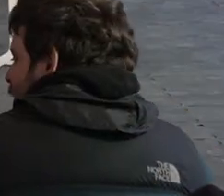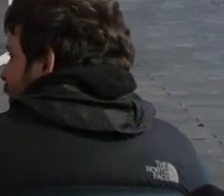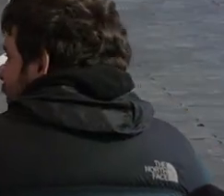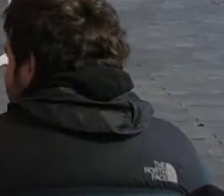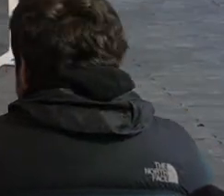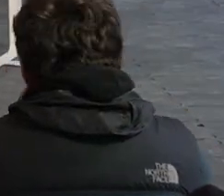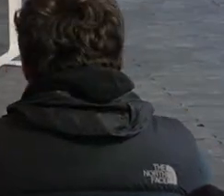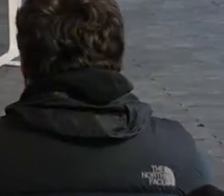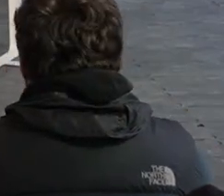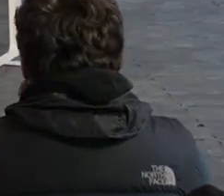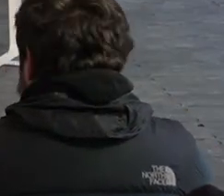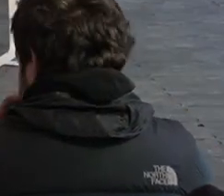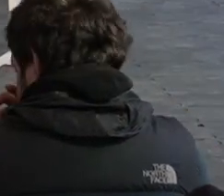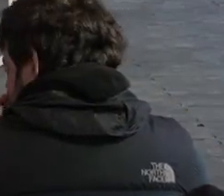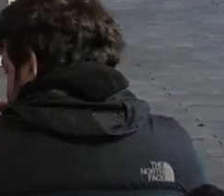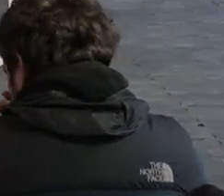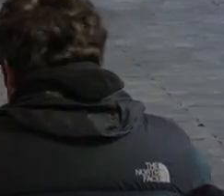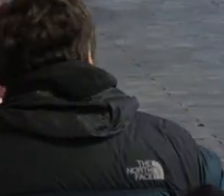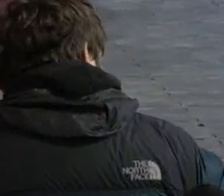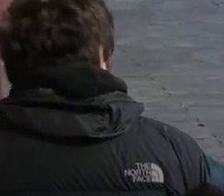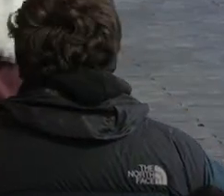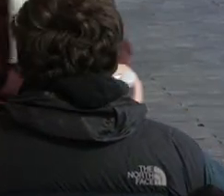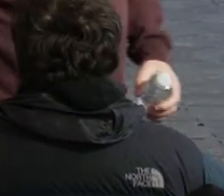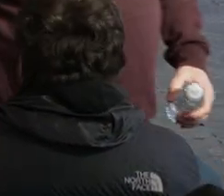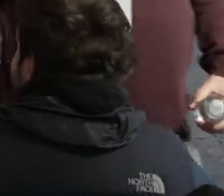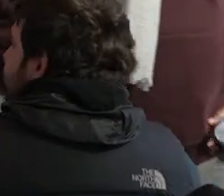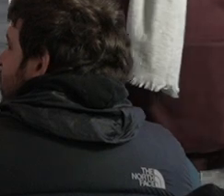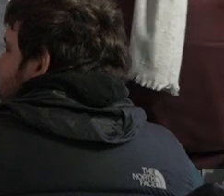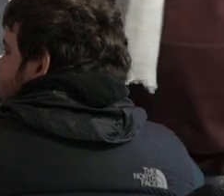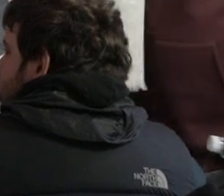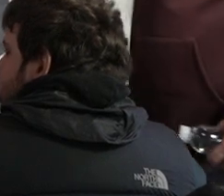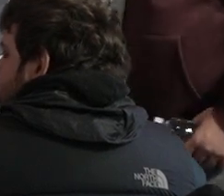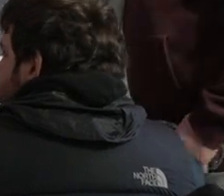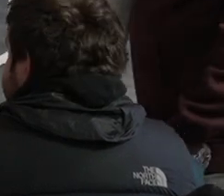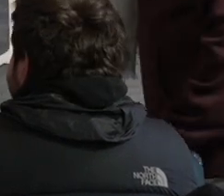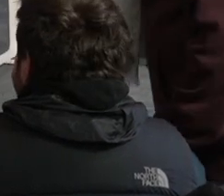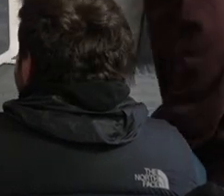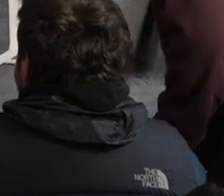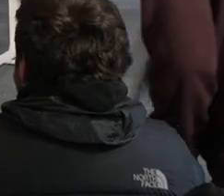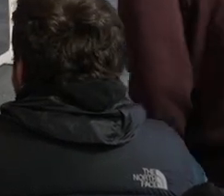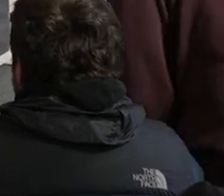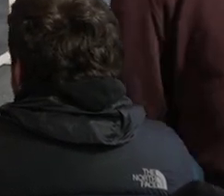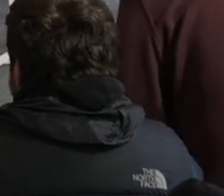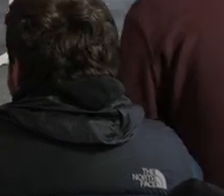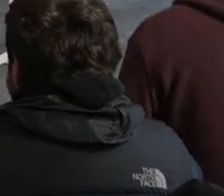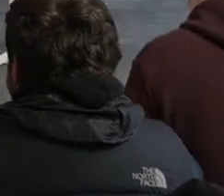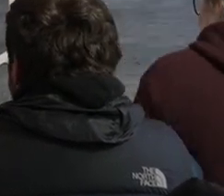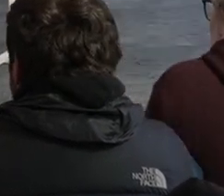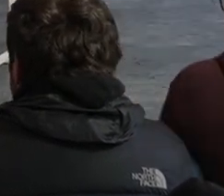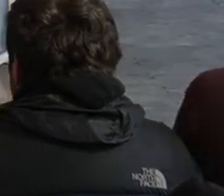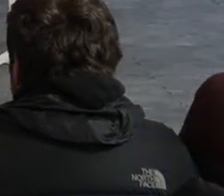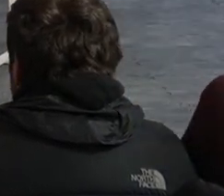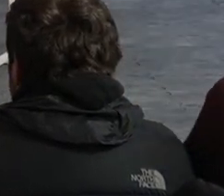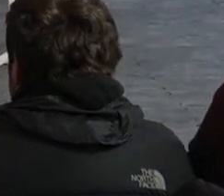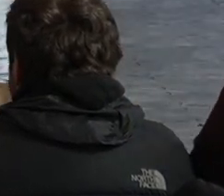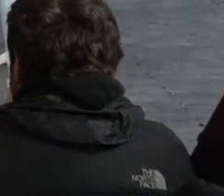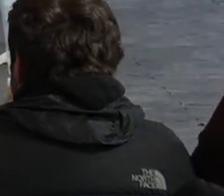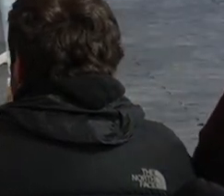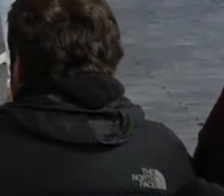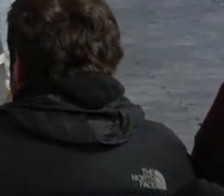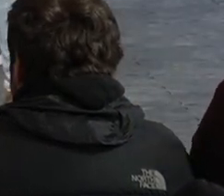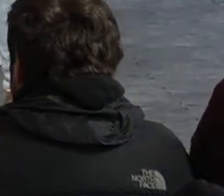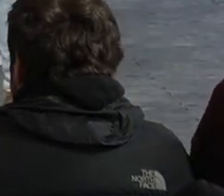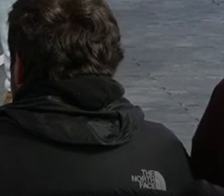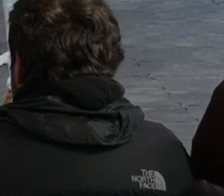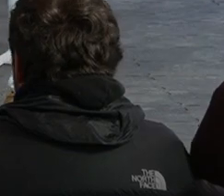Maria está aqui, seu microfone. Dá um beijinho aqui. Tudo bem? Gente, tudo a Maria vocês conhecem. Sim. Ela é crítica literária. Ela